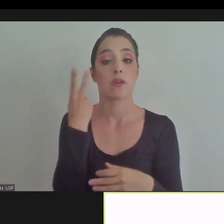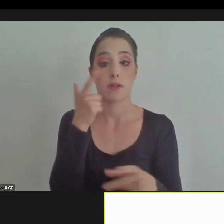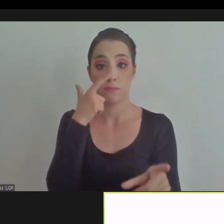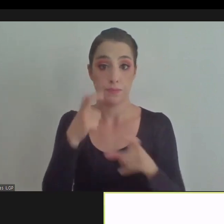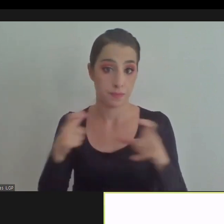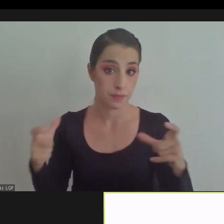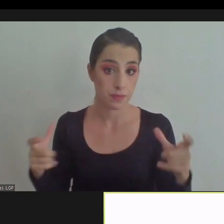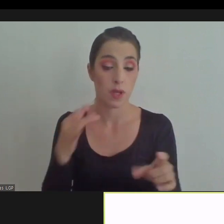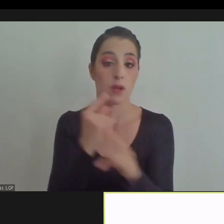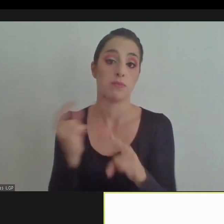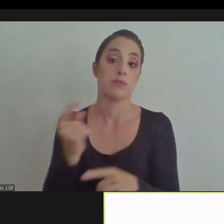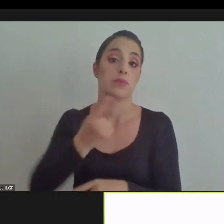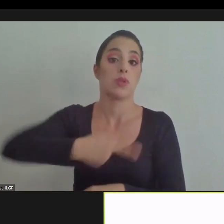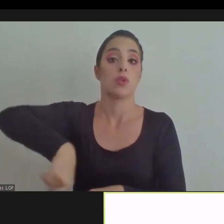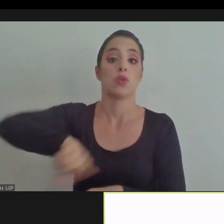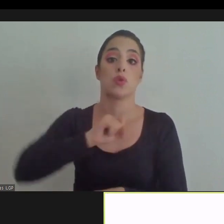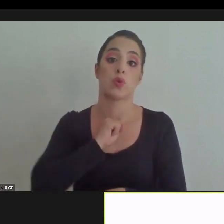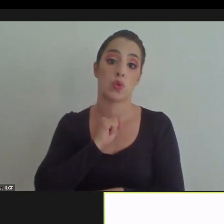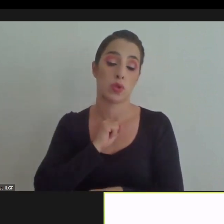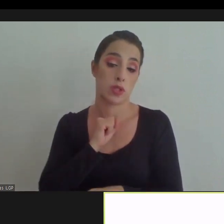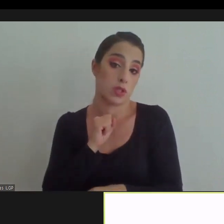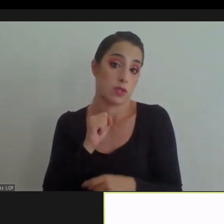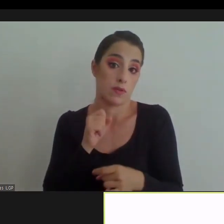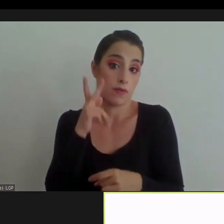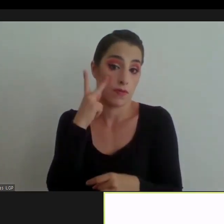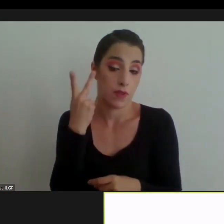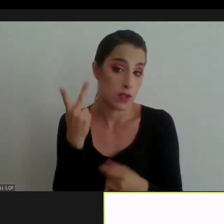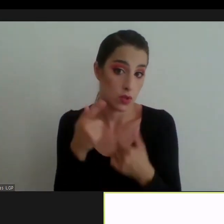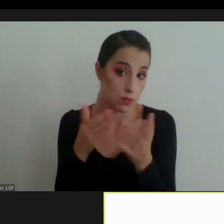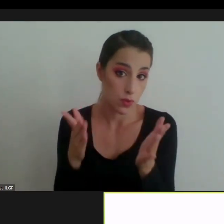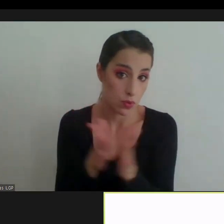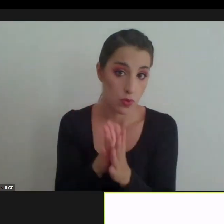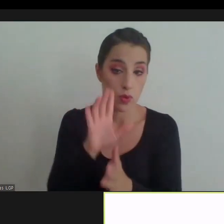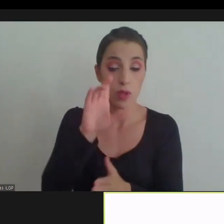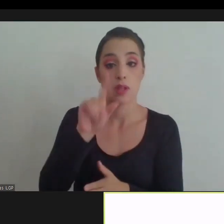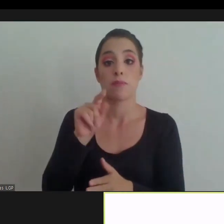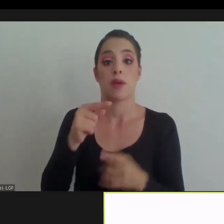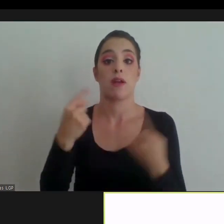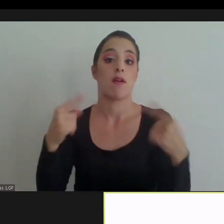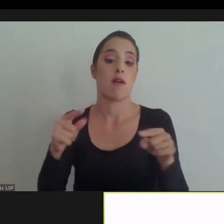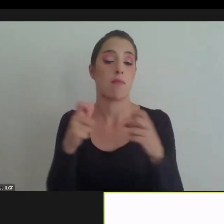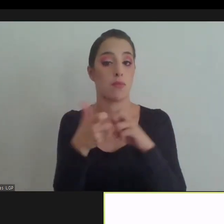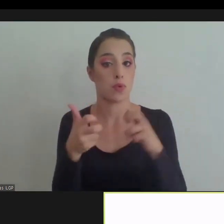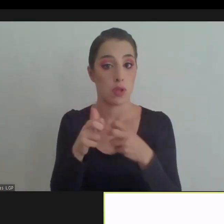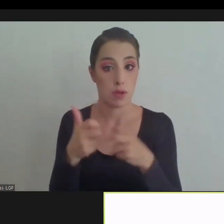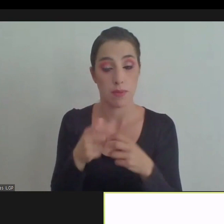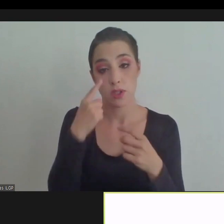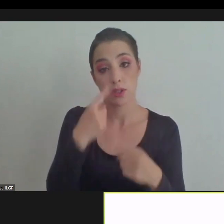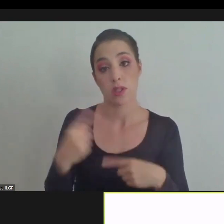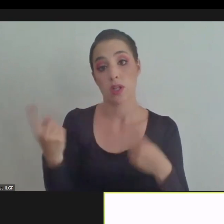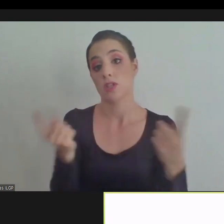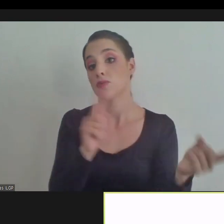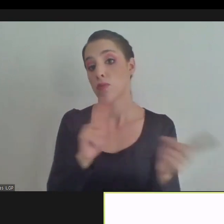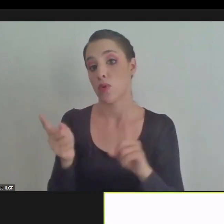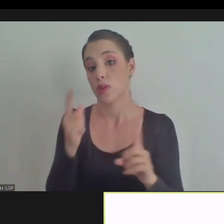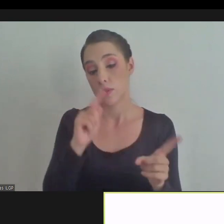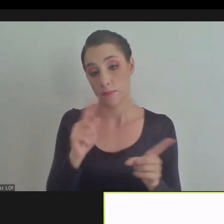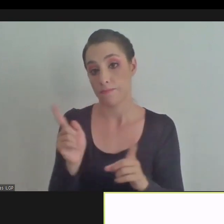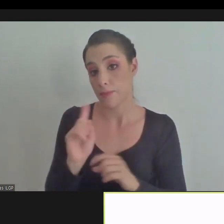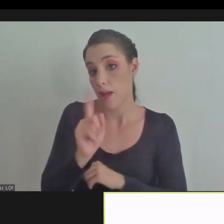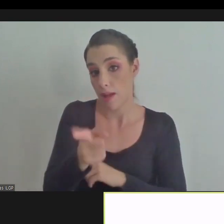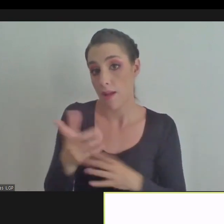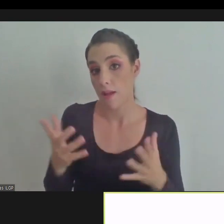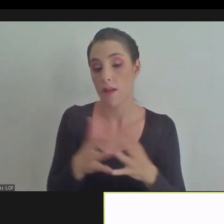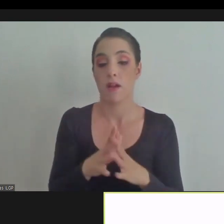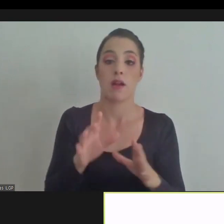nossas autarquias, as nossas vilas, sobretudo, ainda se debatem com problemas de transporte público, da sua casa até